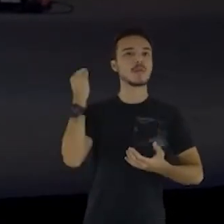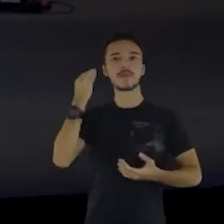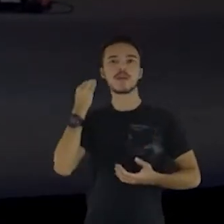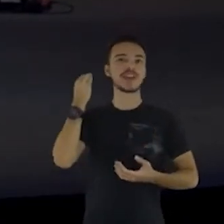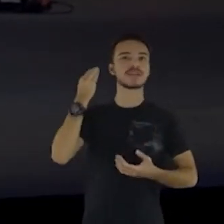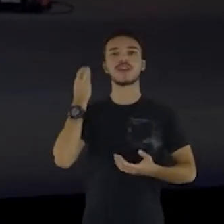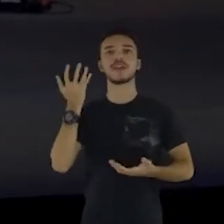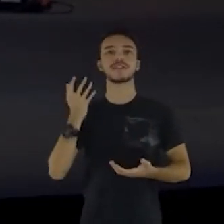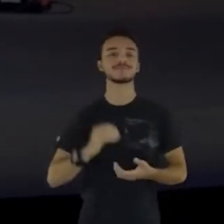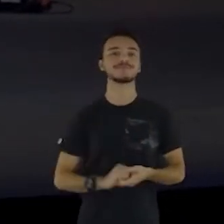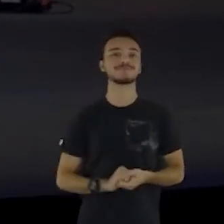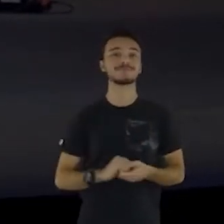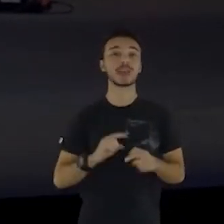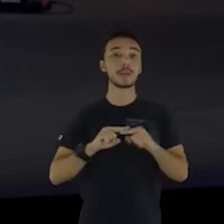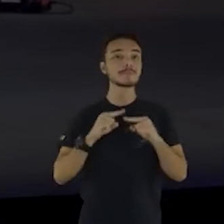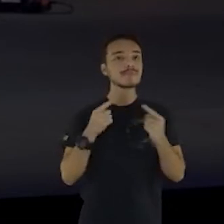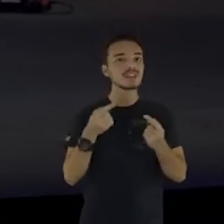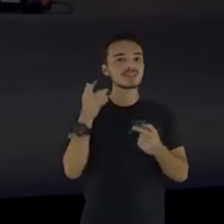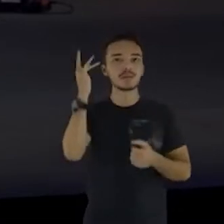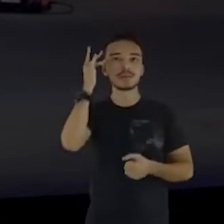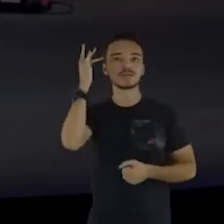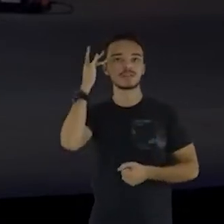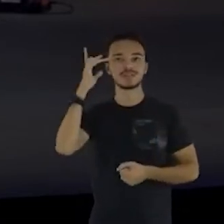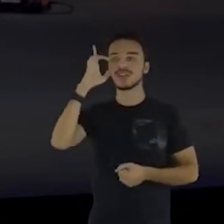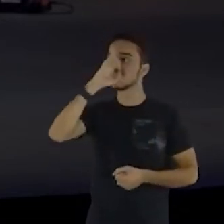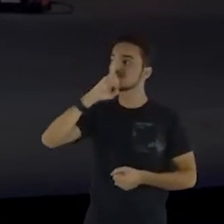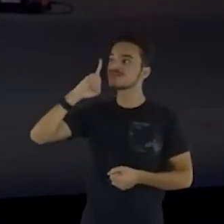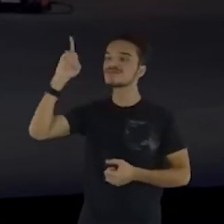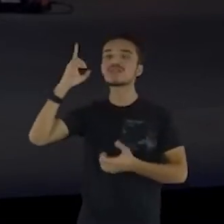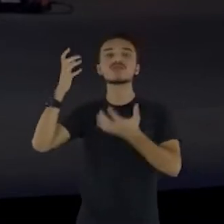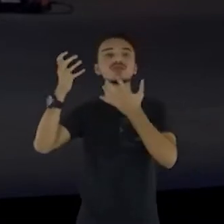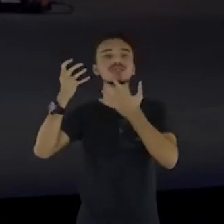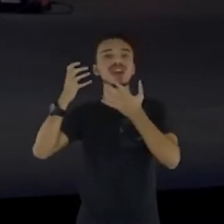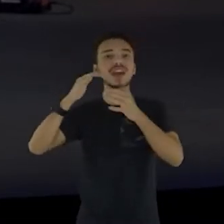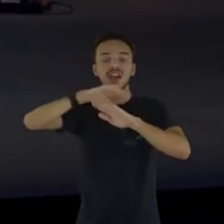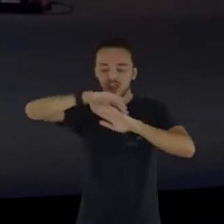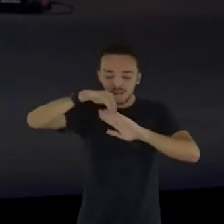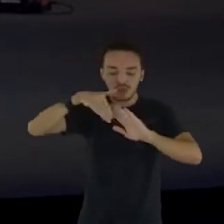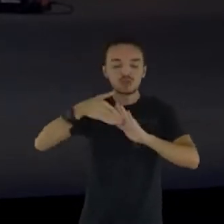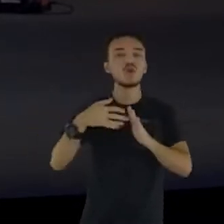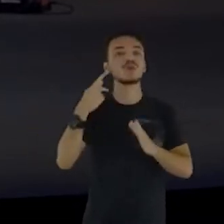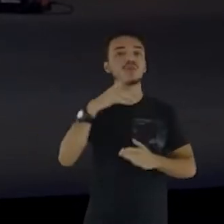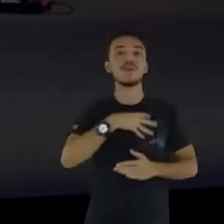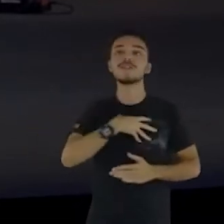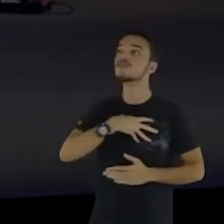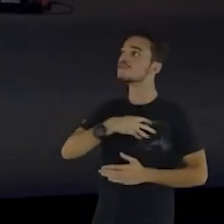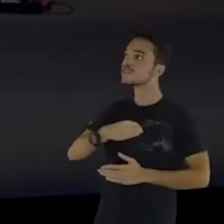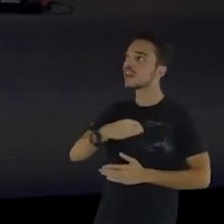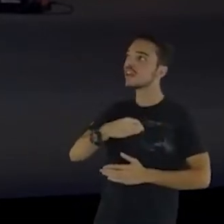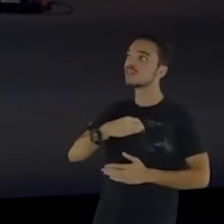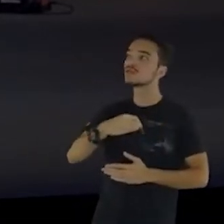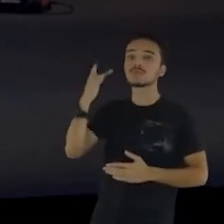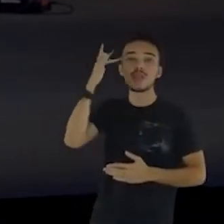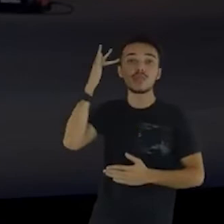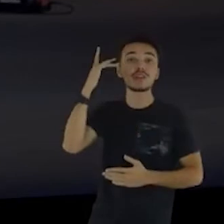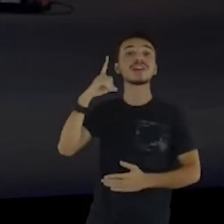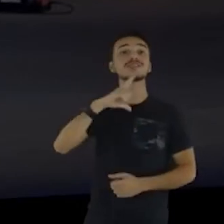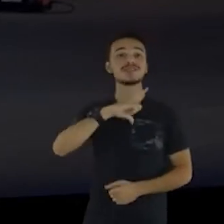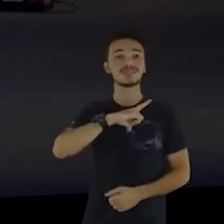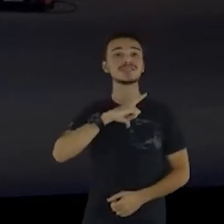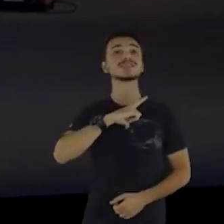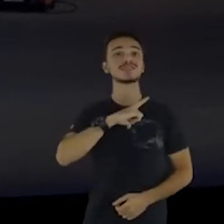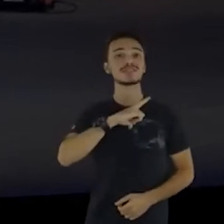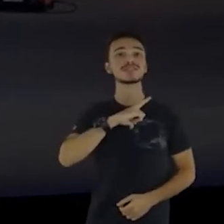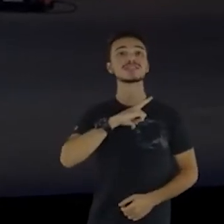maturidade é algo que Deus quer para os seus filhos. Deus quer que todos os seus filhos alcancem a maturidade, alcance